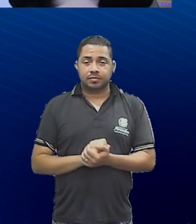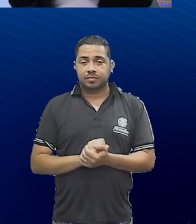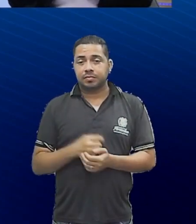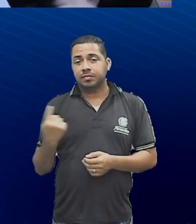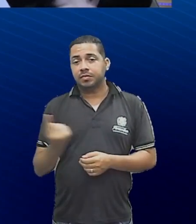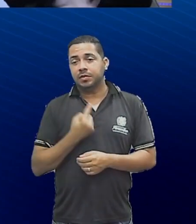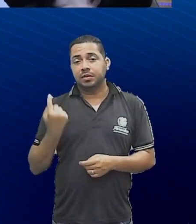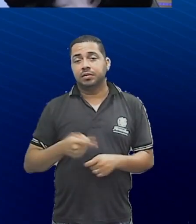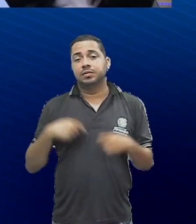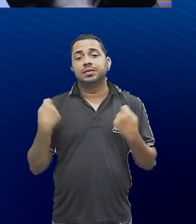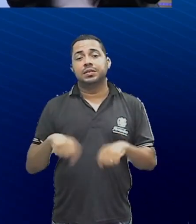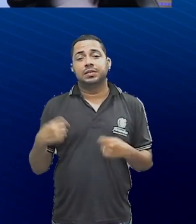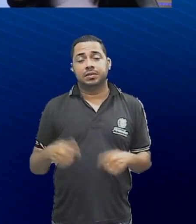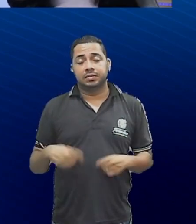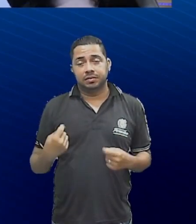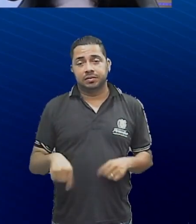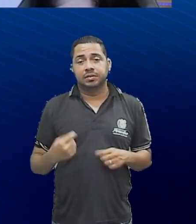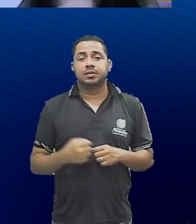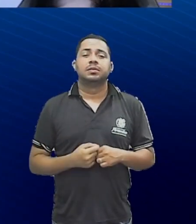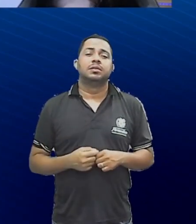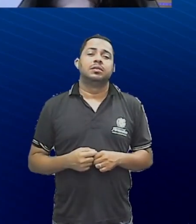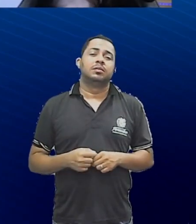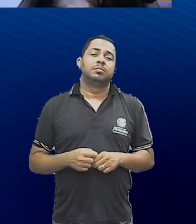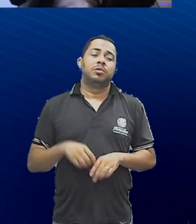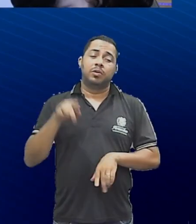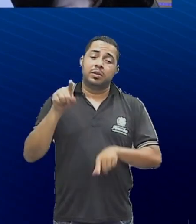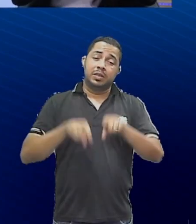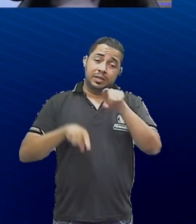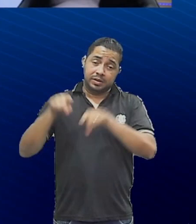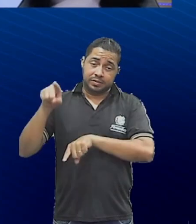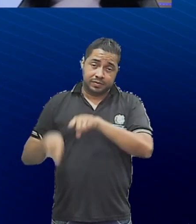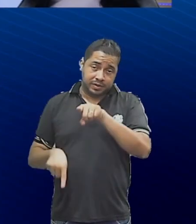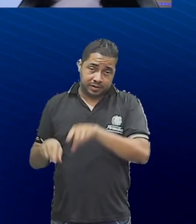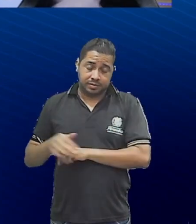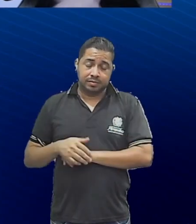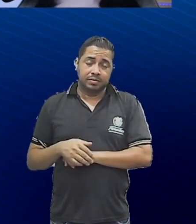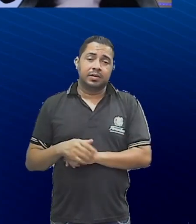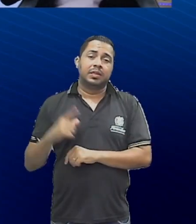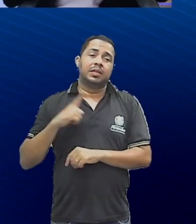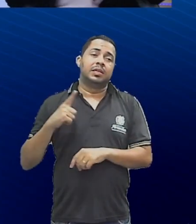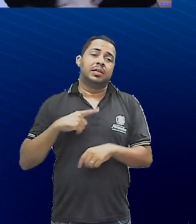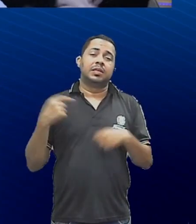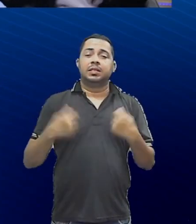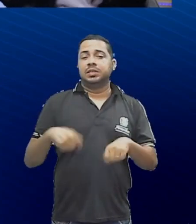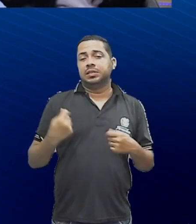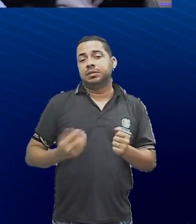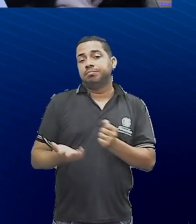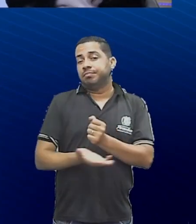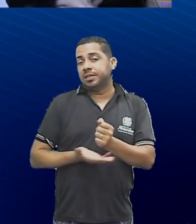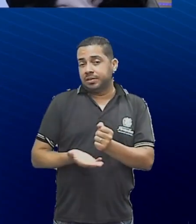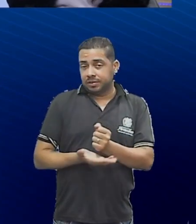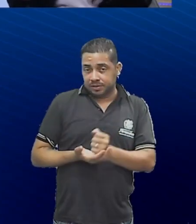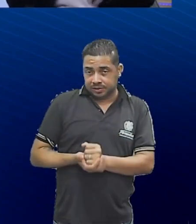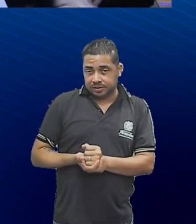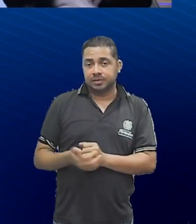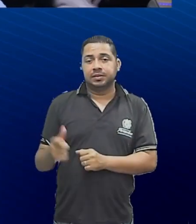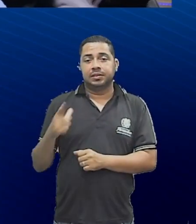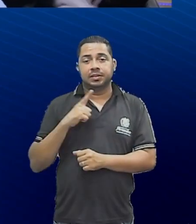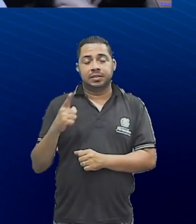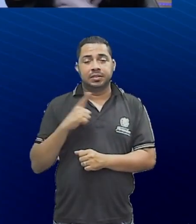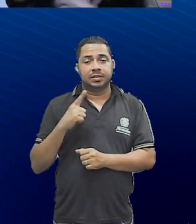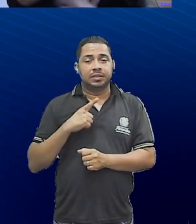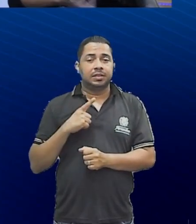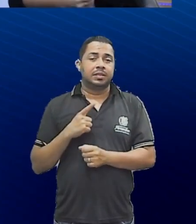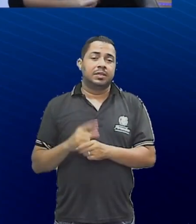nossas necessidades por níveis. Nós temos as necessidades básicas, que estão ali na base